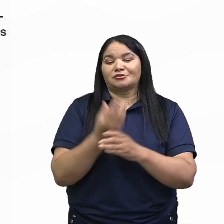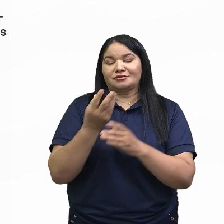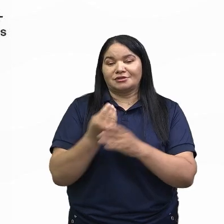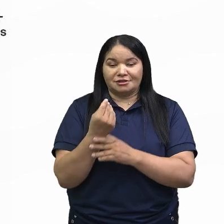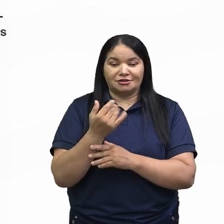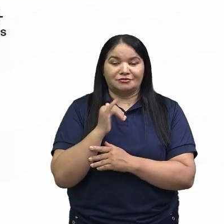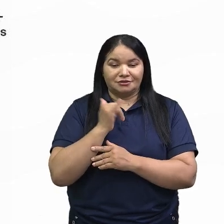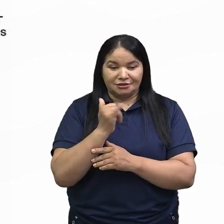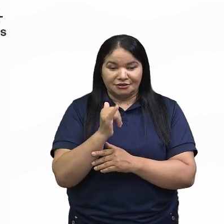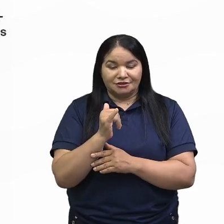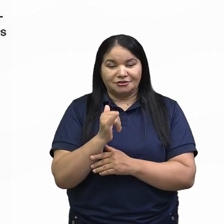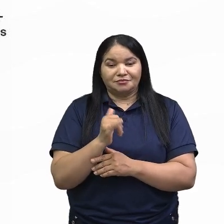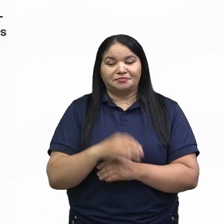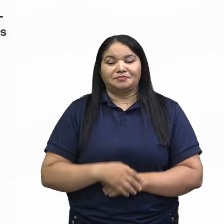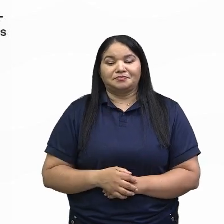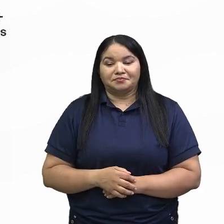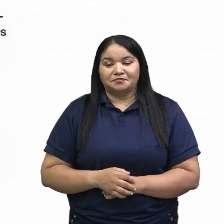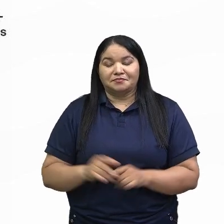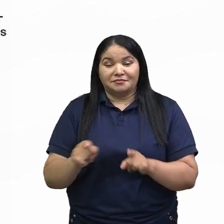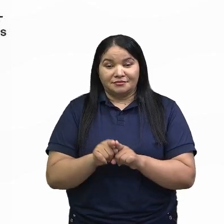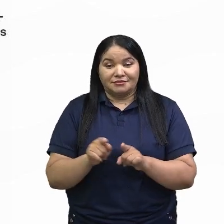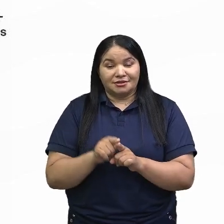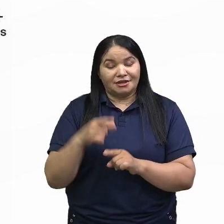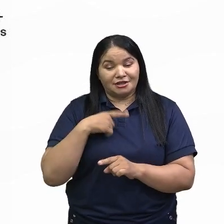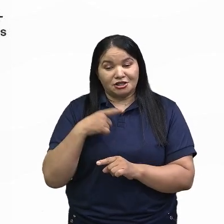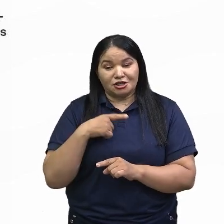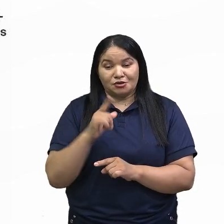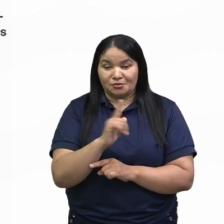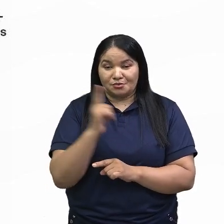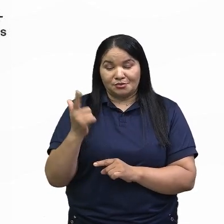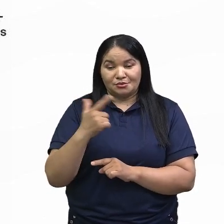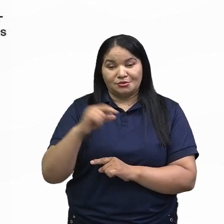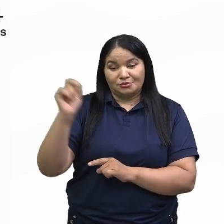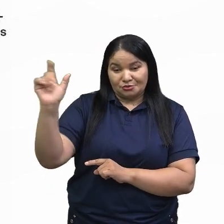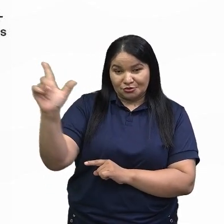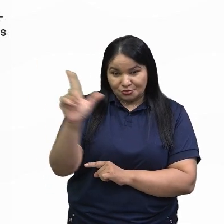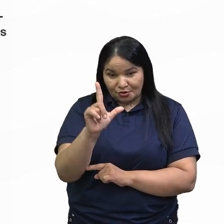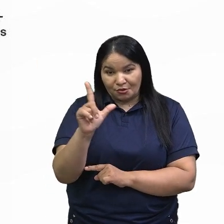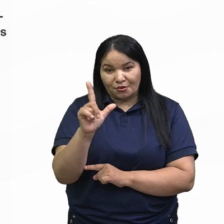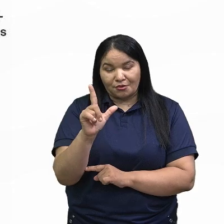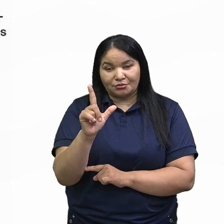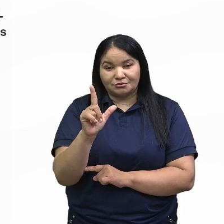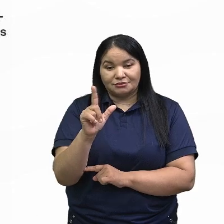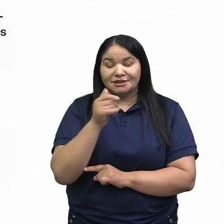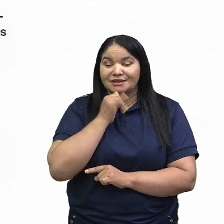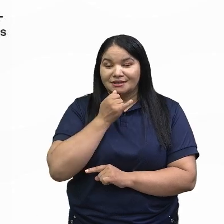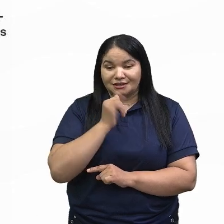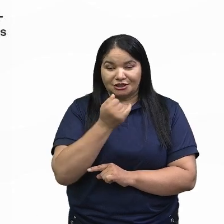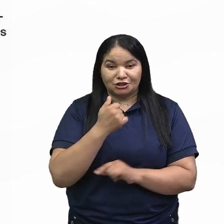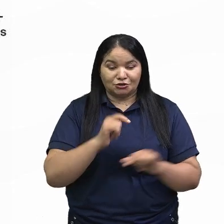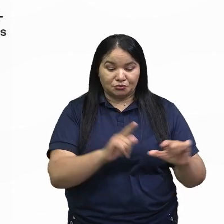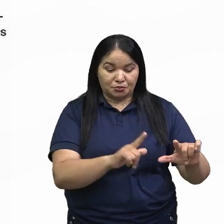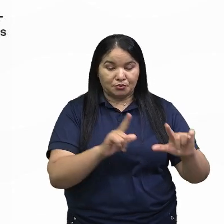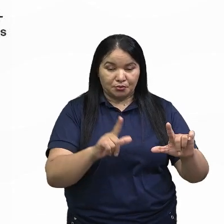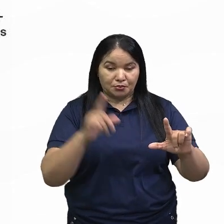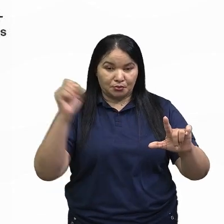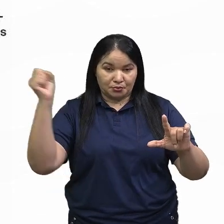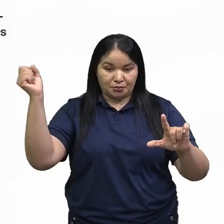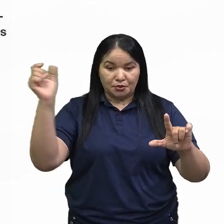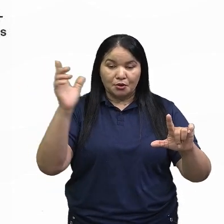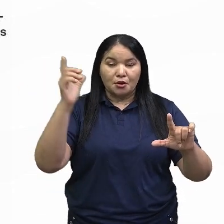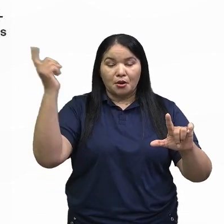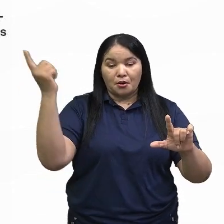nós temos como exemplos o sol, né, com a energia solar, o vento, a